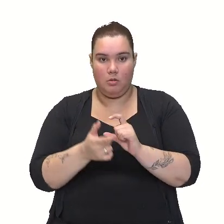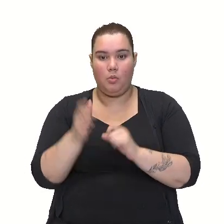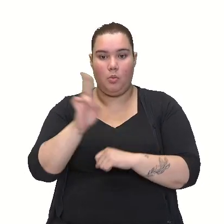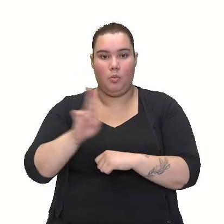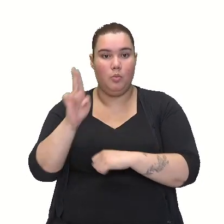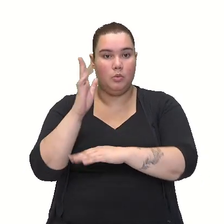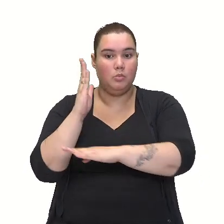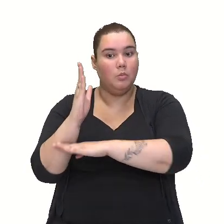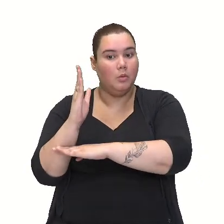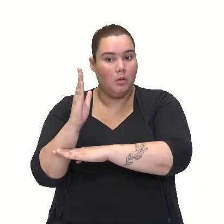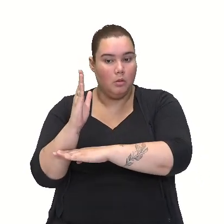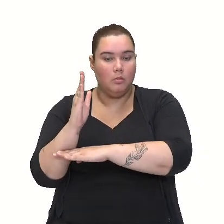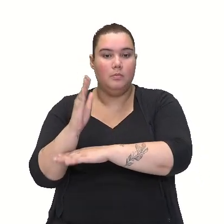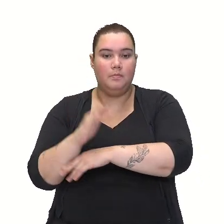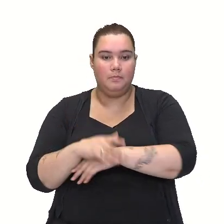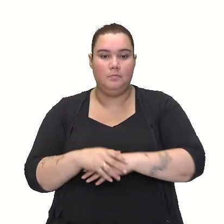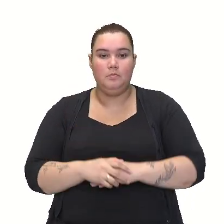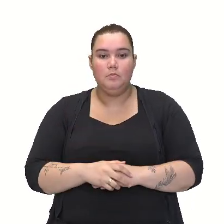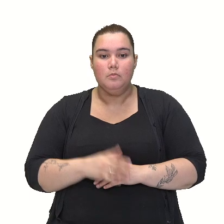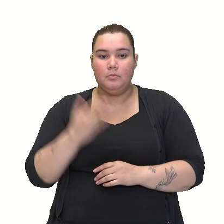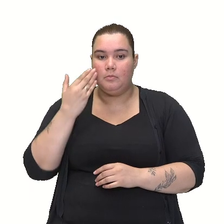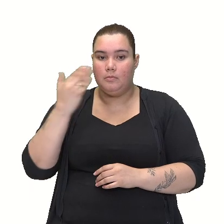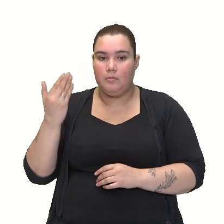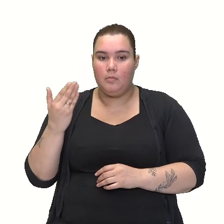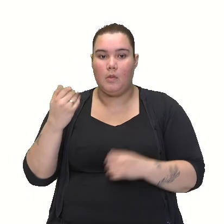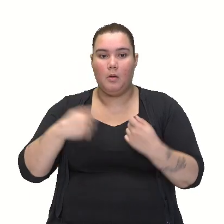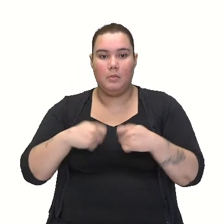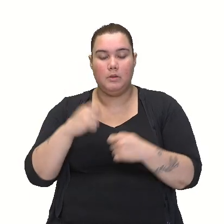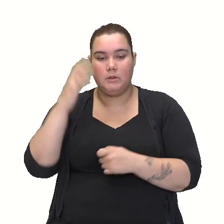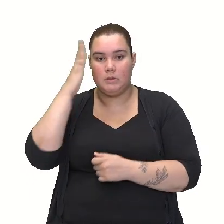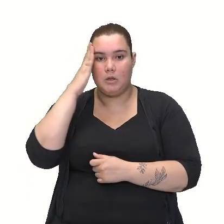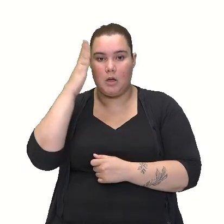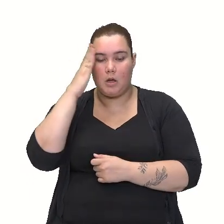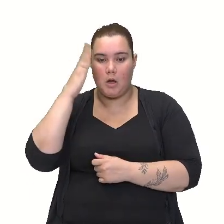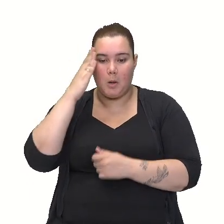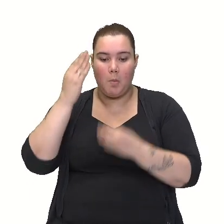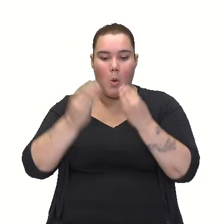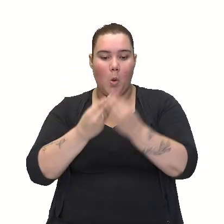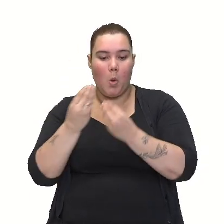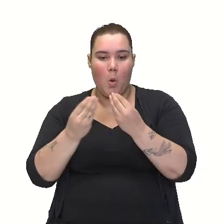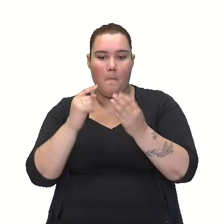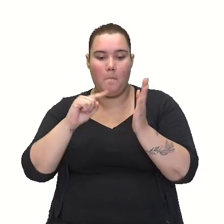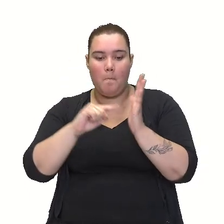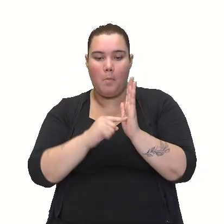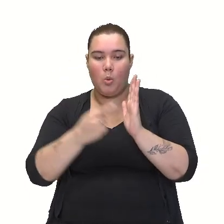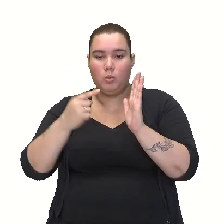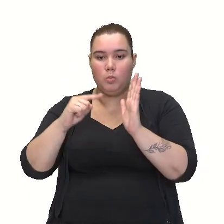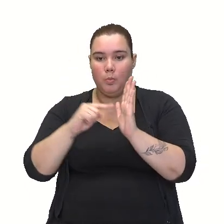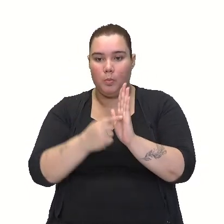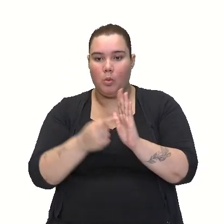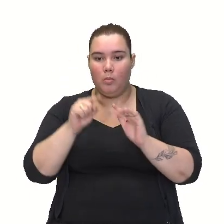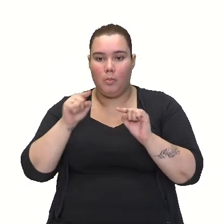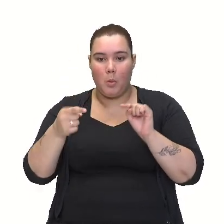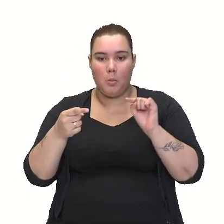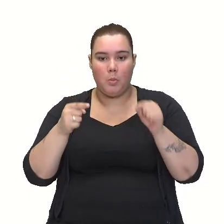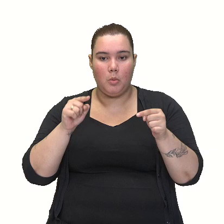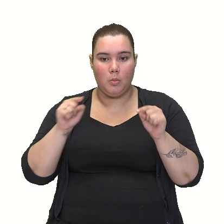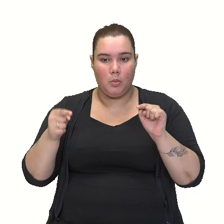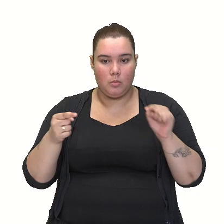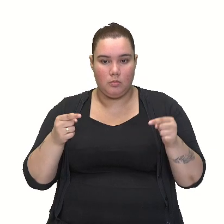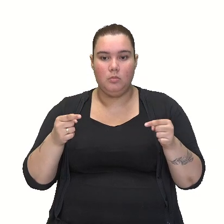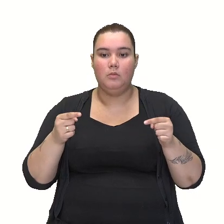este plano. E aí você vai ter que saber localizar pontos. Ou, se